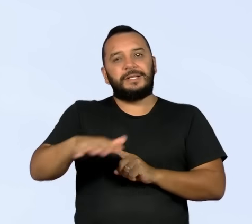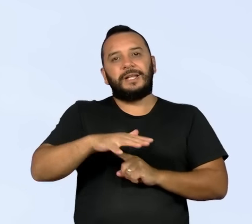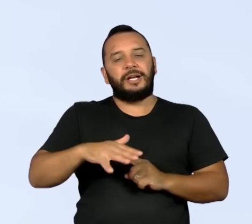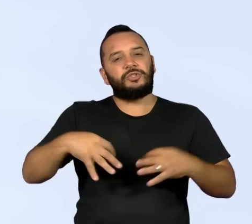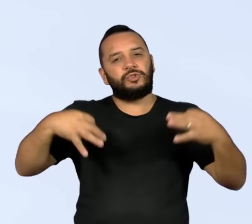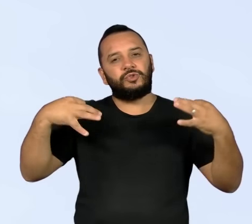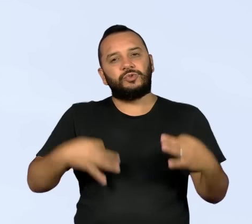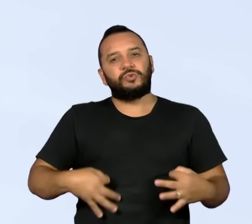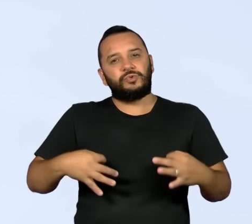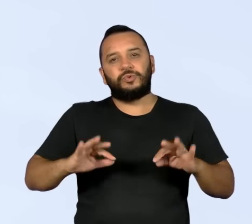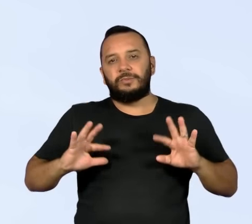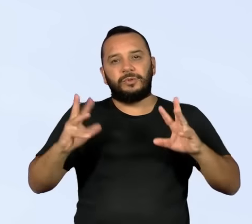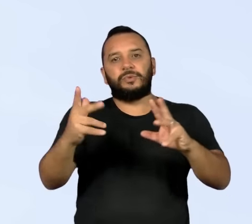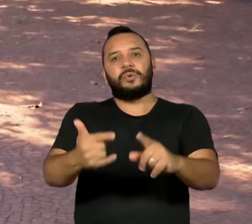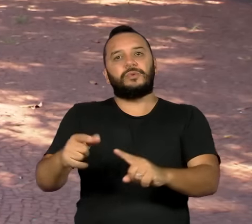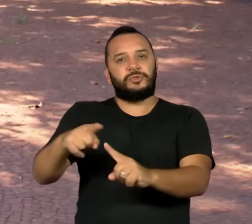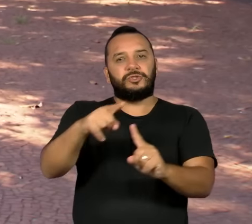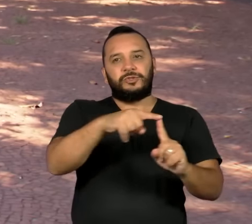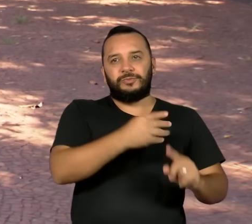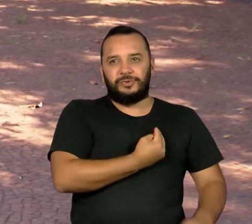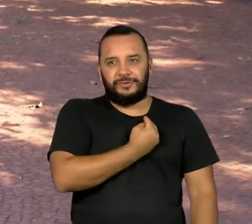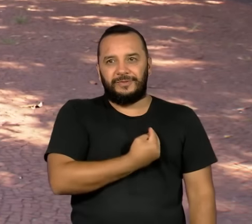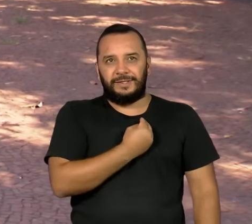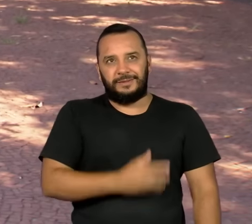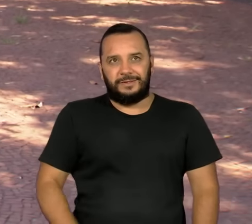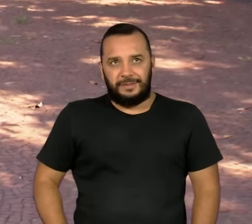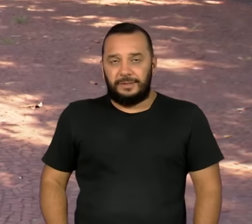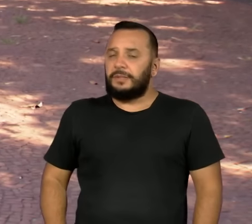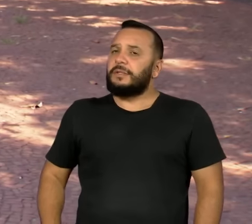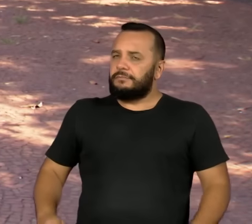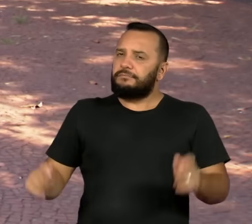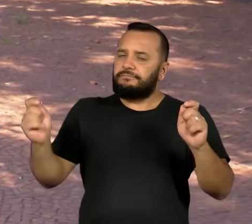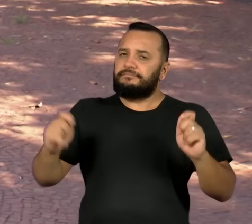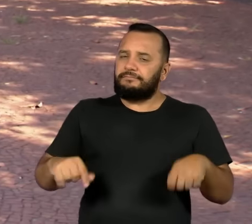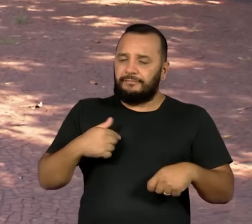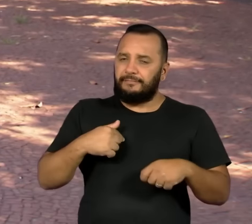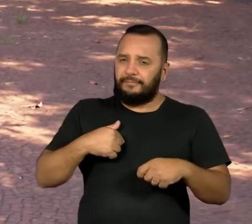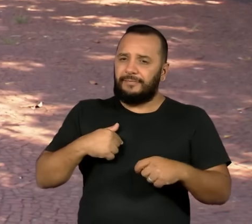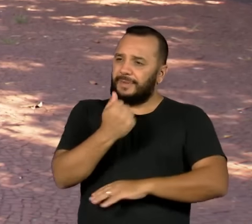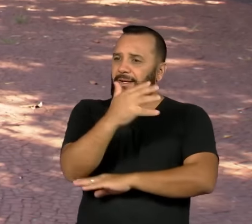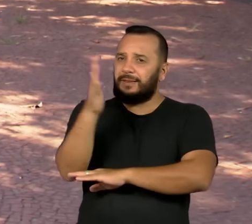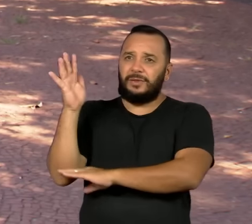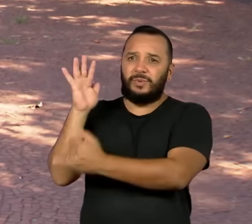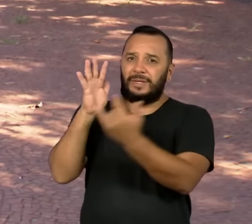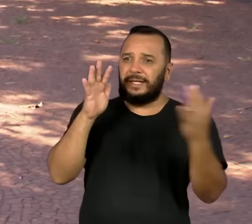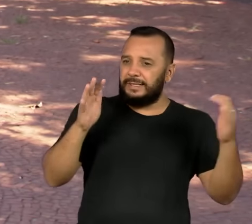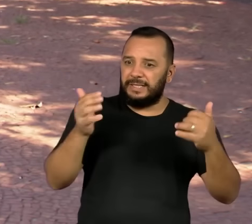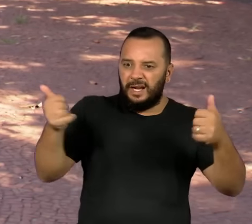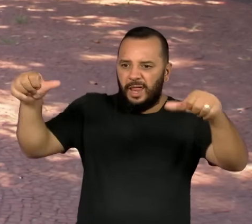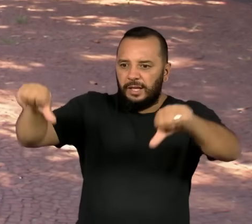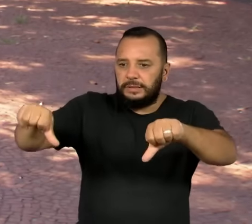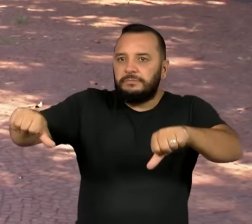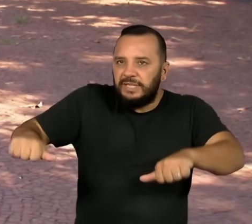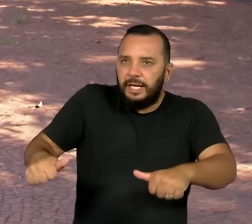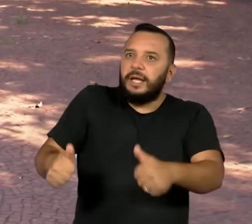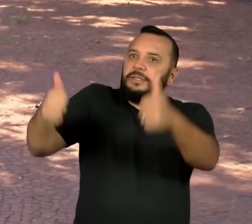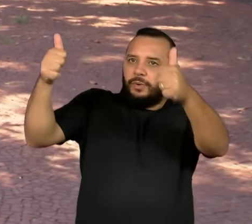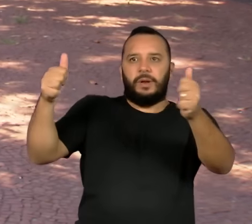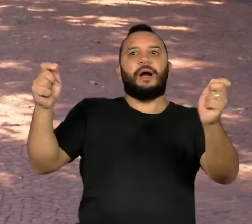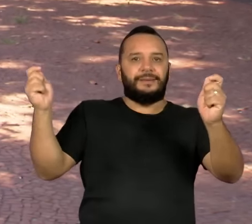as formas de vida. A gente é capaz de restaurar a natureza, um ponto importante, e segundo, de mostrar